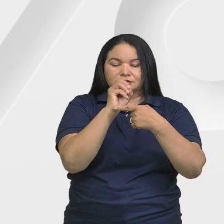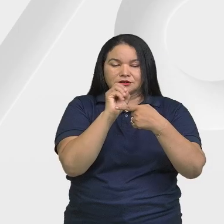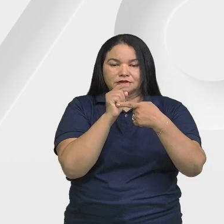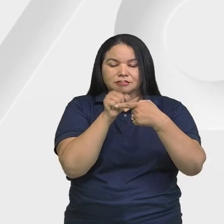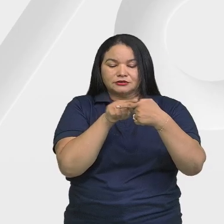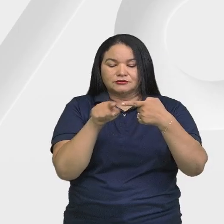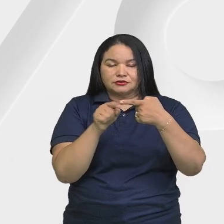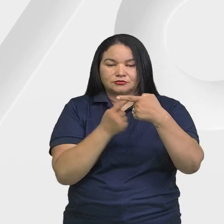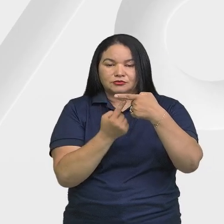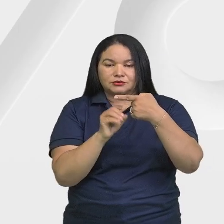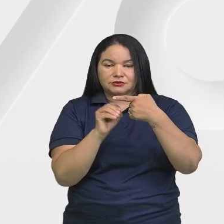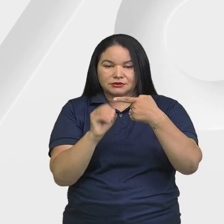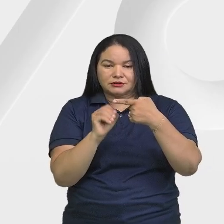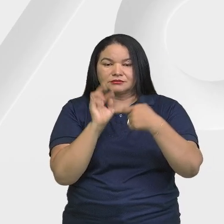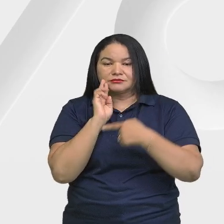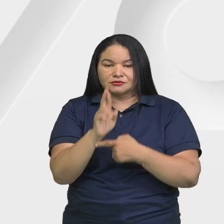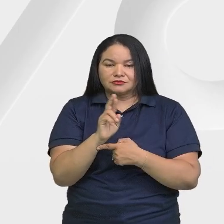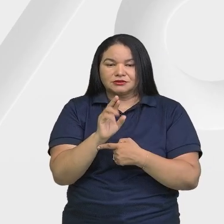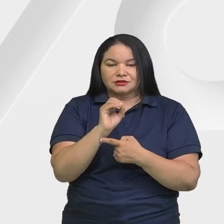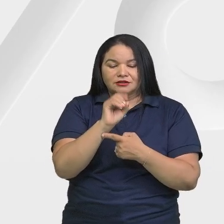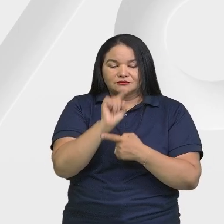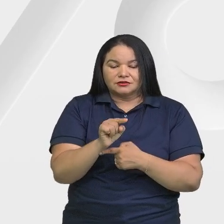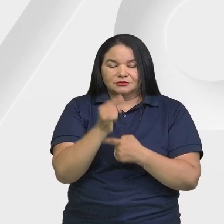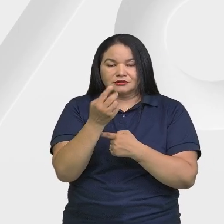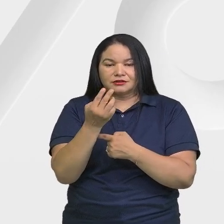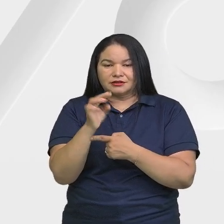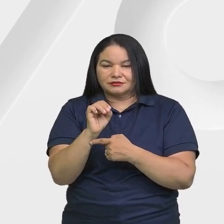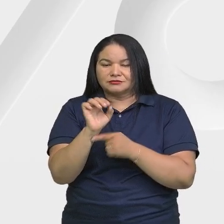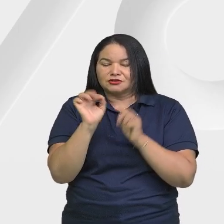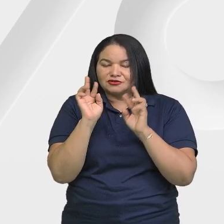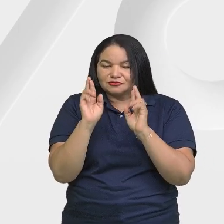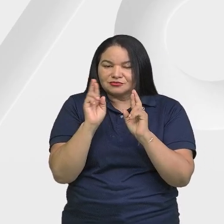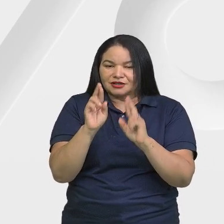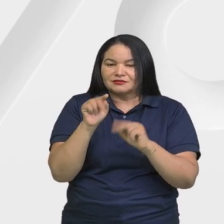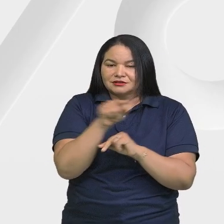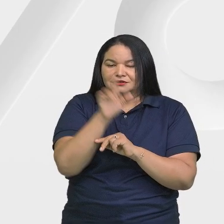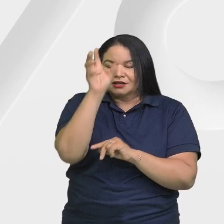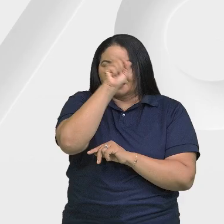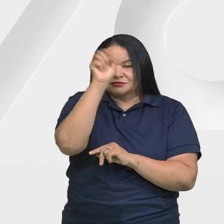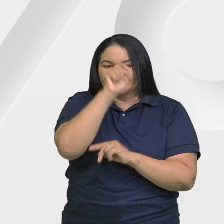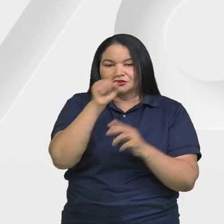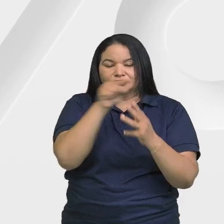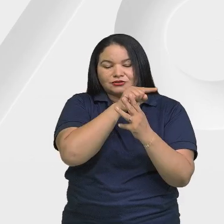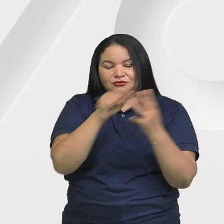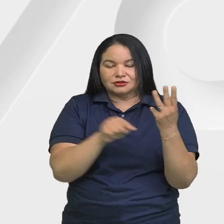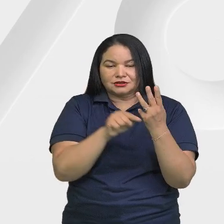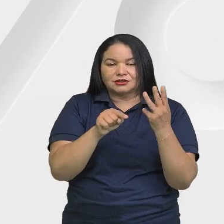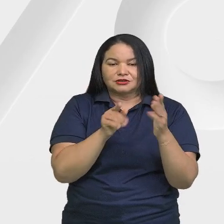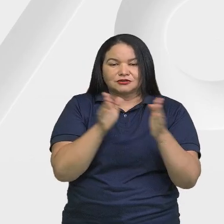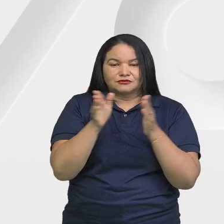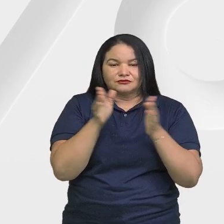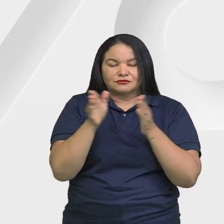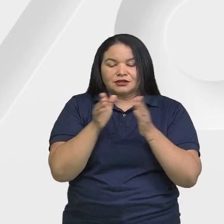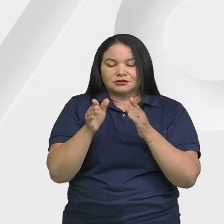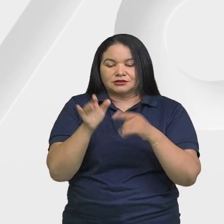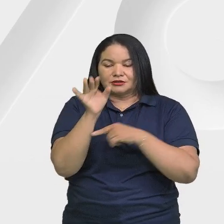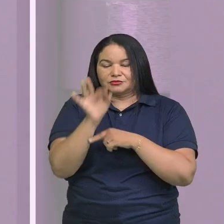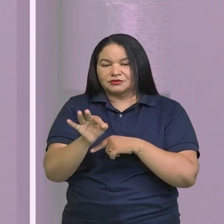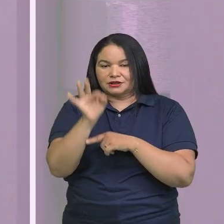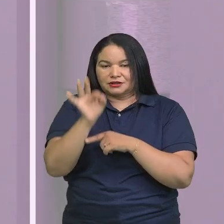chegamos ao resultado. É isso, turma. Espero que tenham aprendido sobre as três faces da porcentagem.